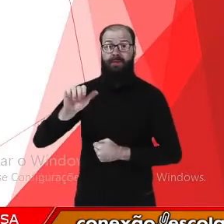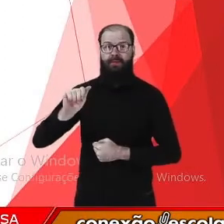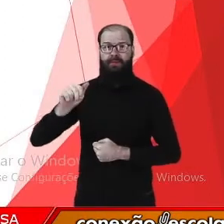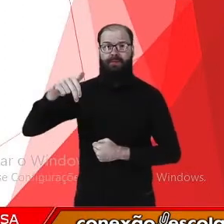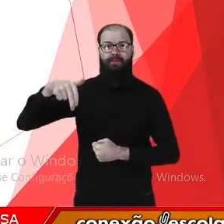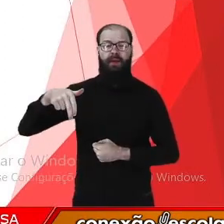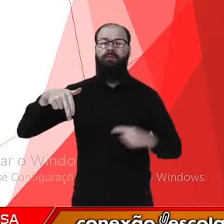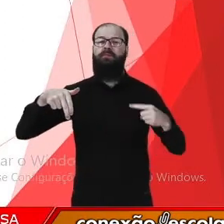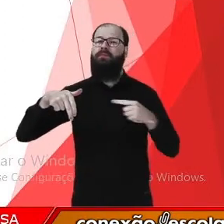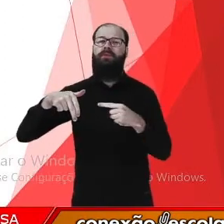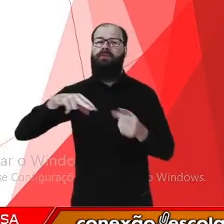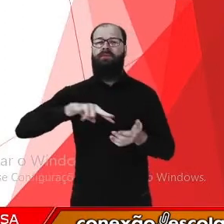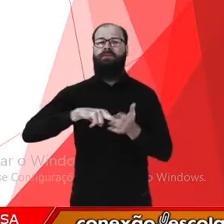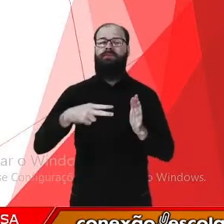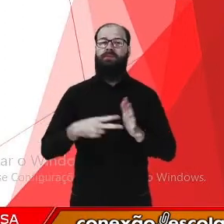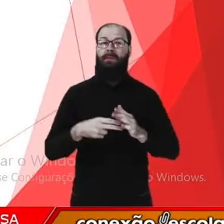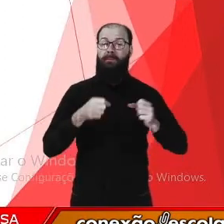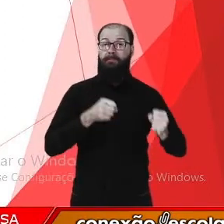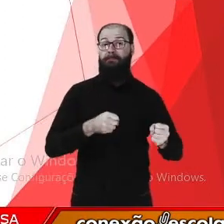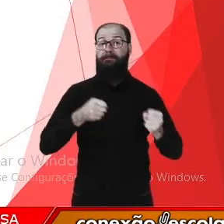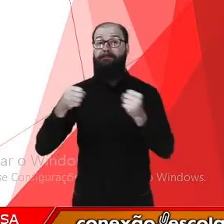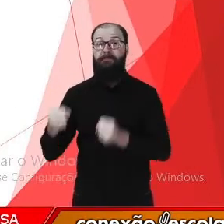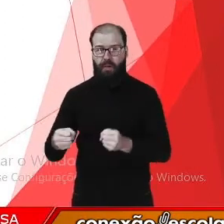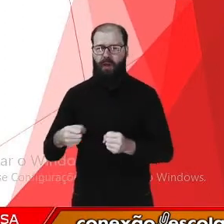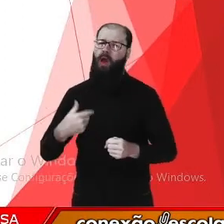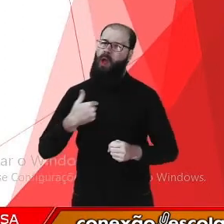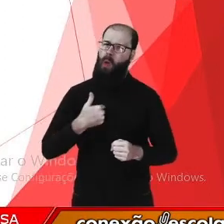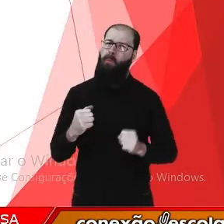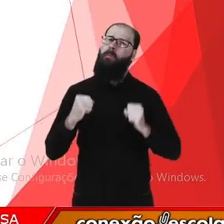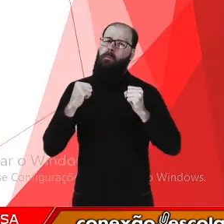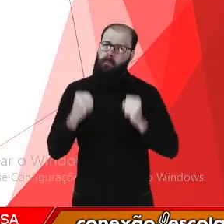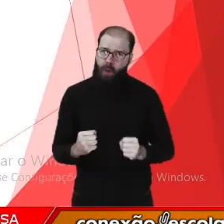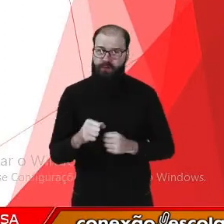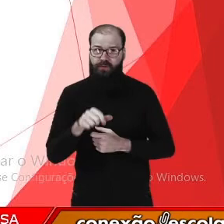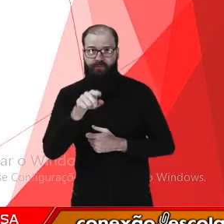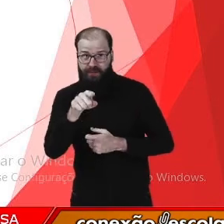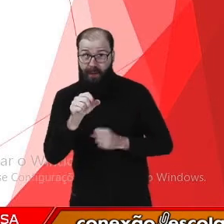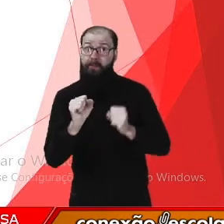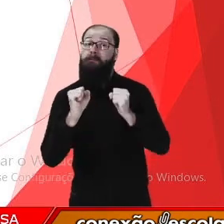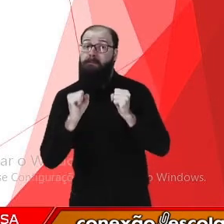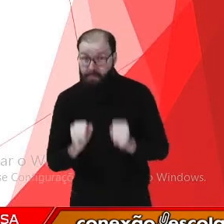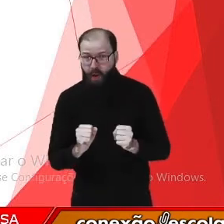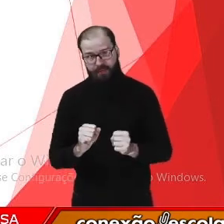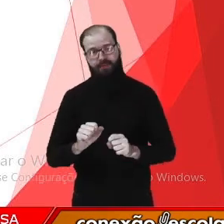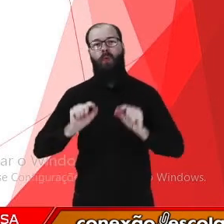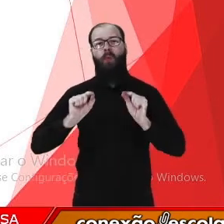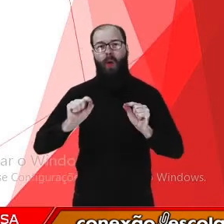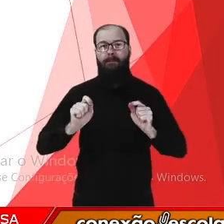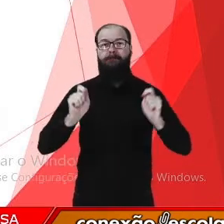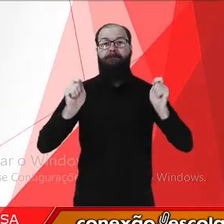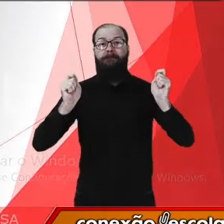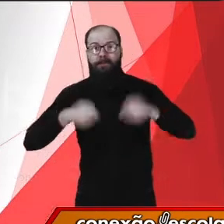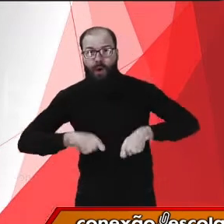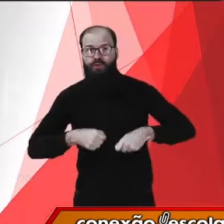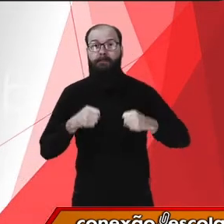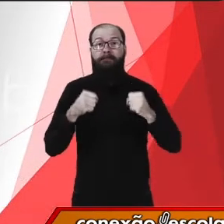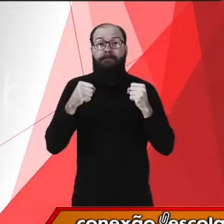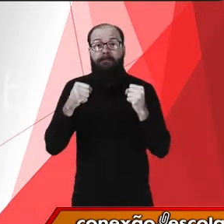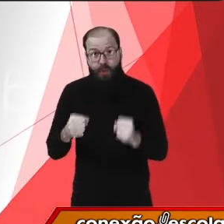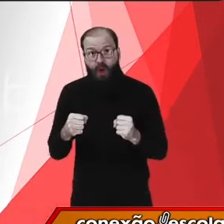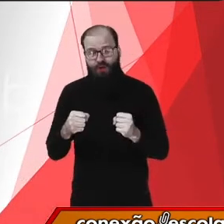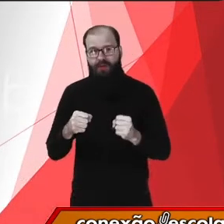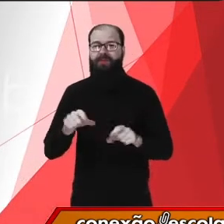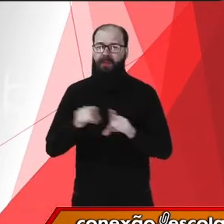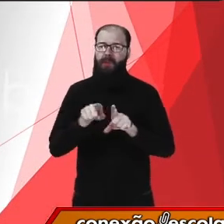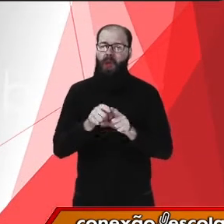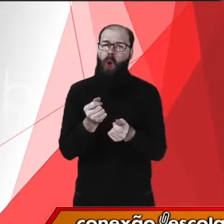significa poder, né? Eu posso, você pode, enfim, vamos falar de possibilidades e trazer alguns